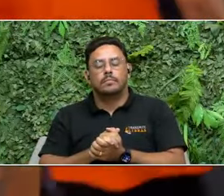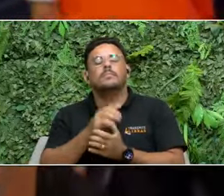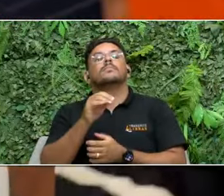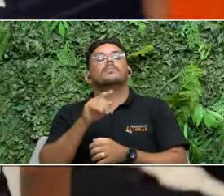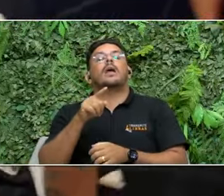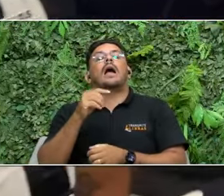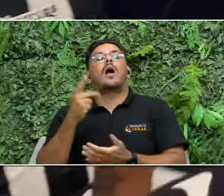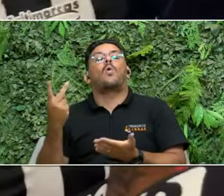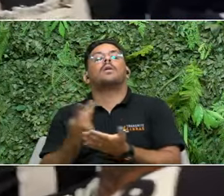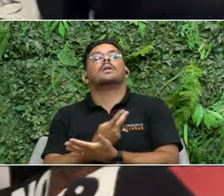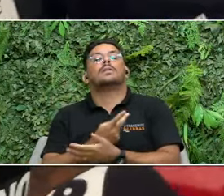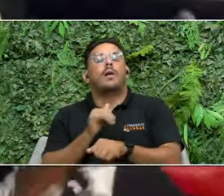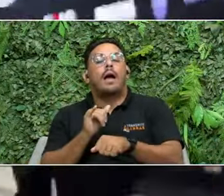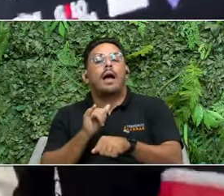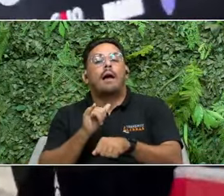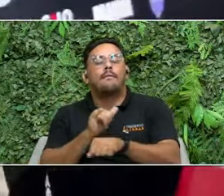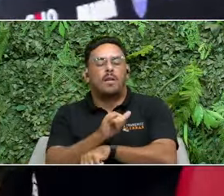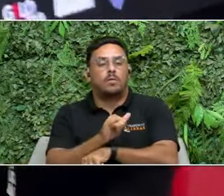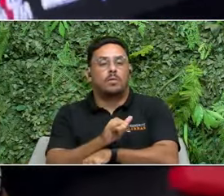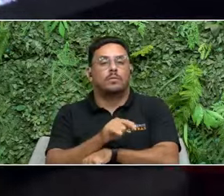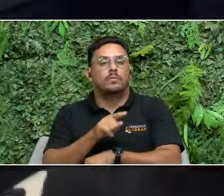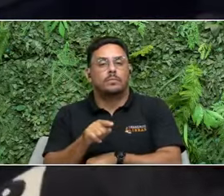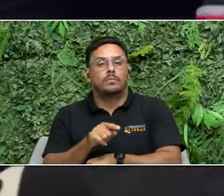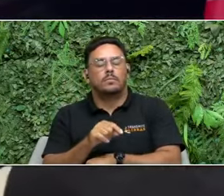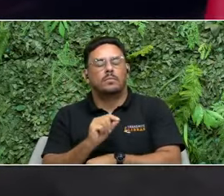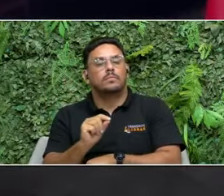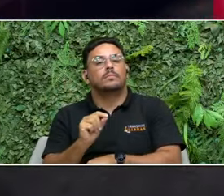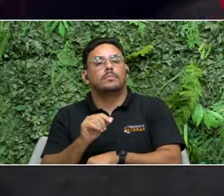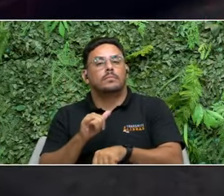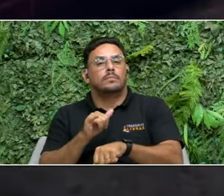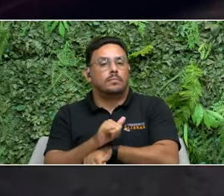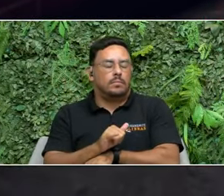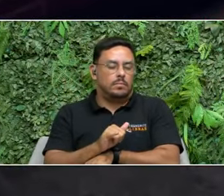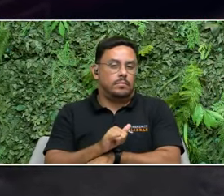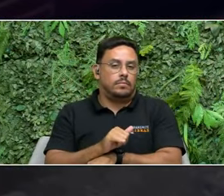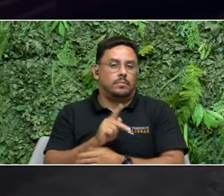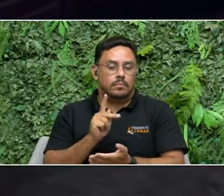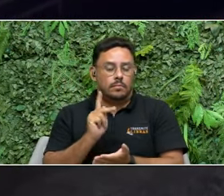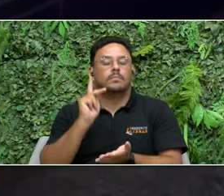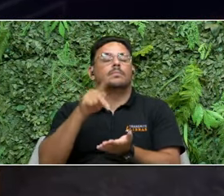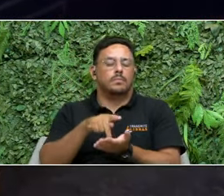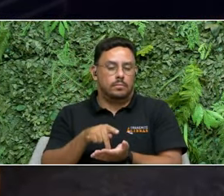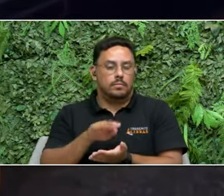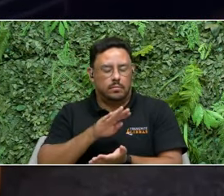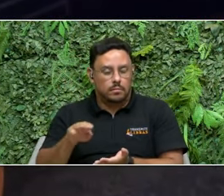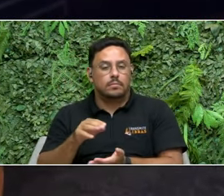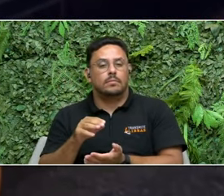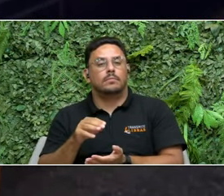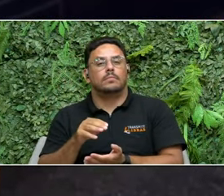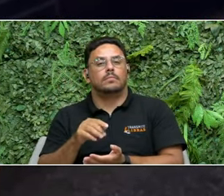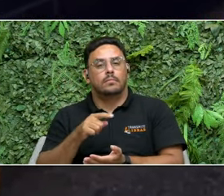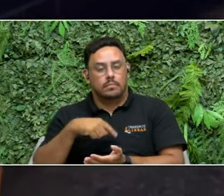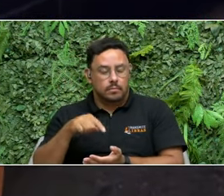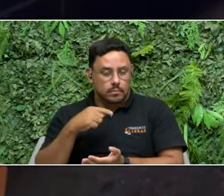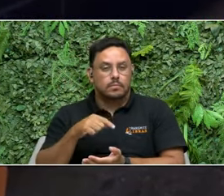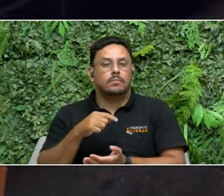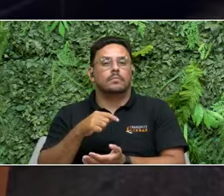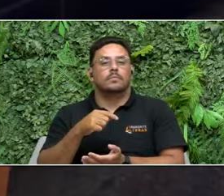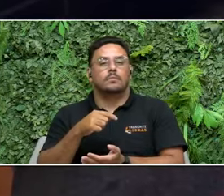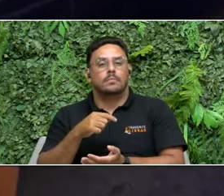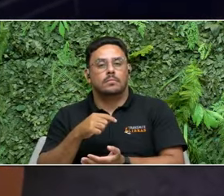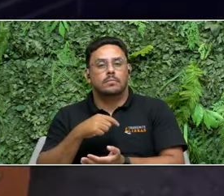falta eu vi que você e a falta não foi uma falta verdadeira até o nosso comentarista citou e na